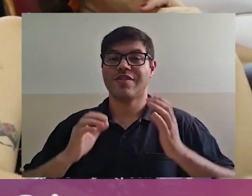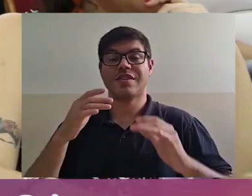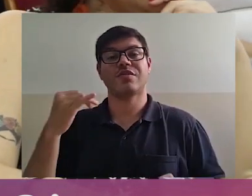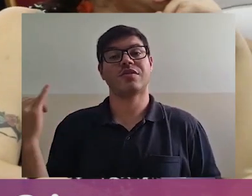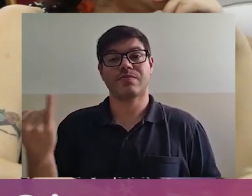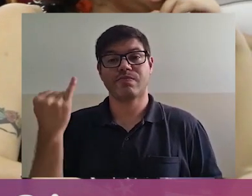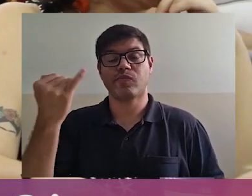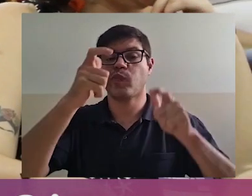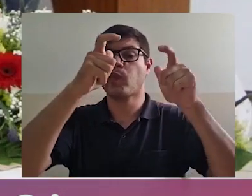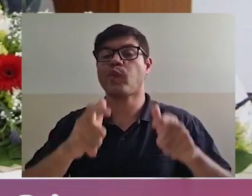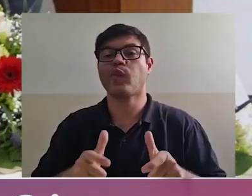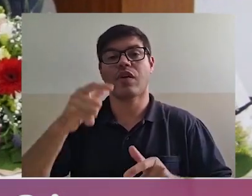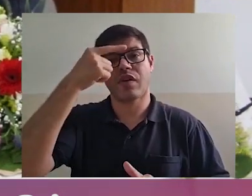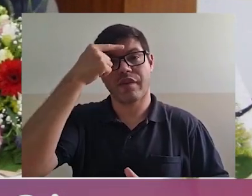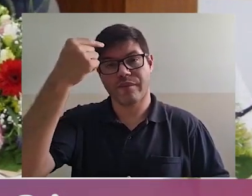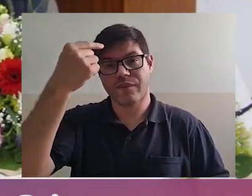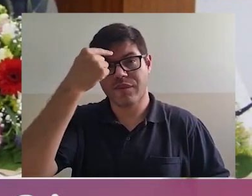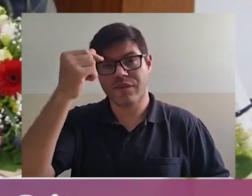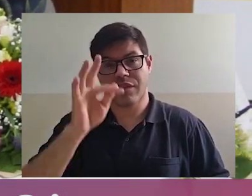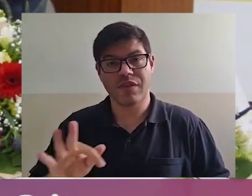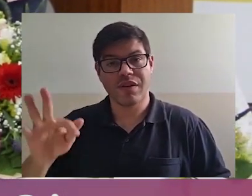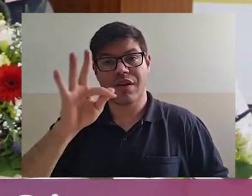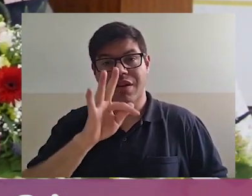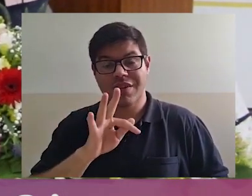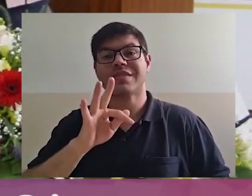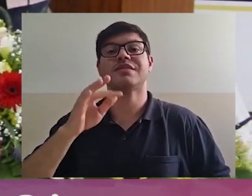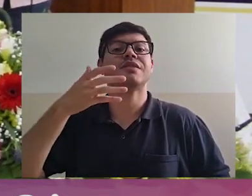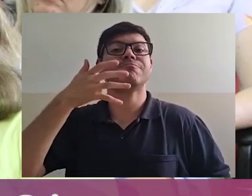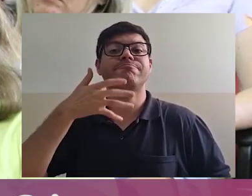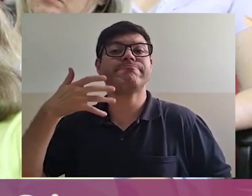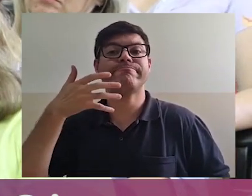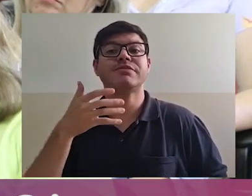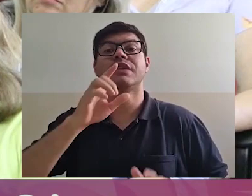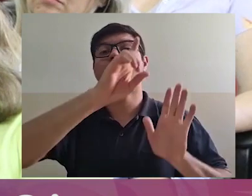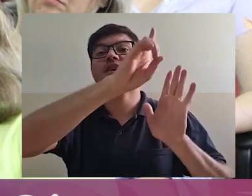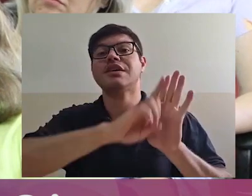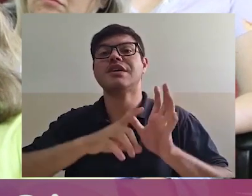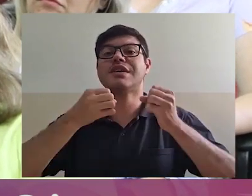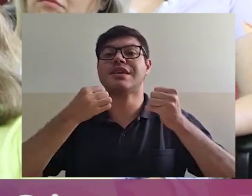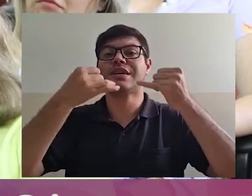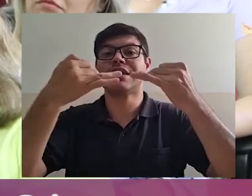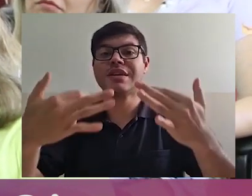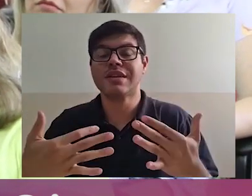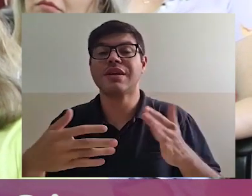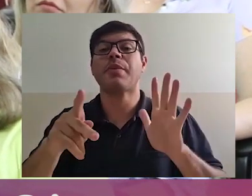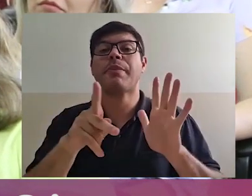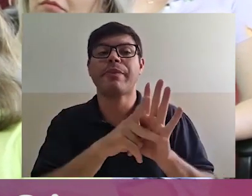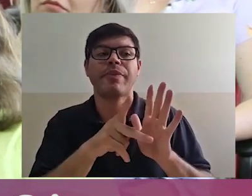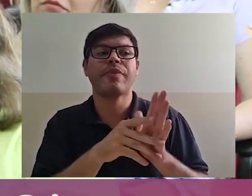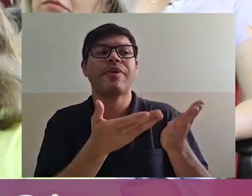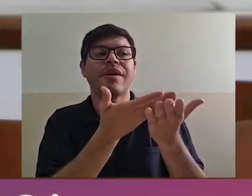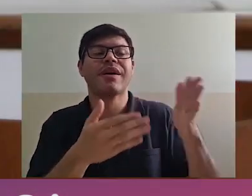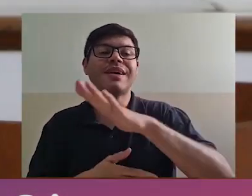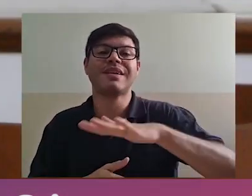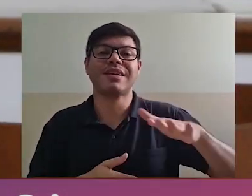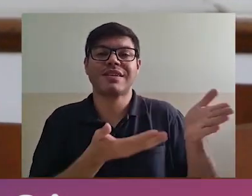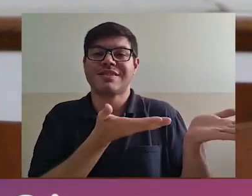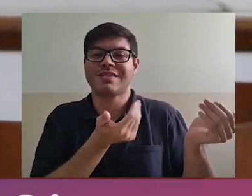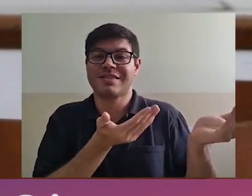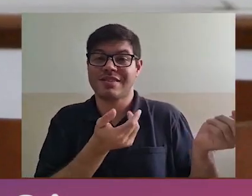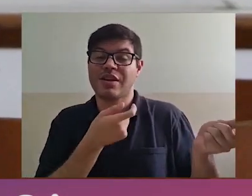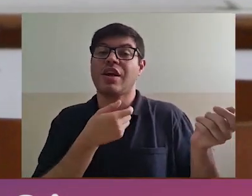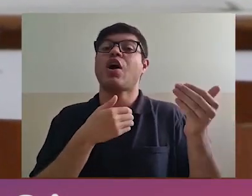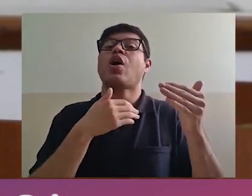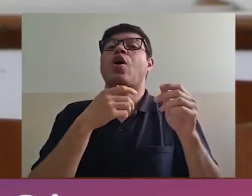Aconteceu hoje no UNAR a 12ª Conferência Municipal dos Direitos da Criança e do Adolescente,